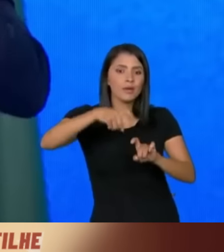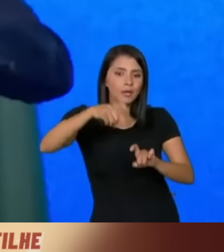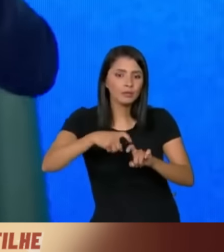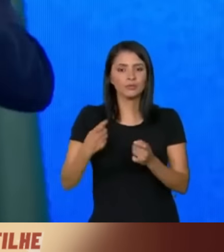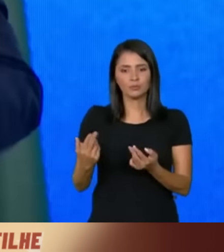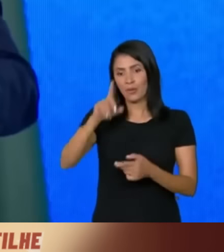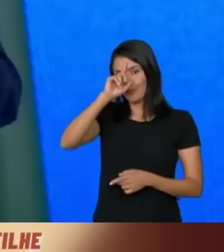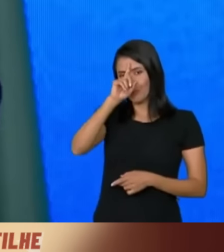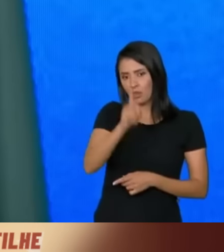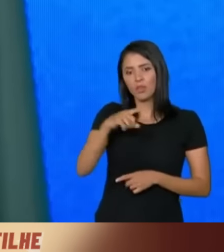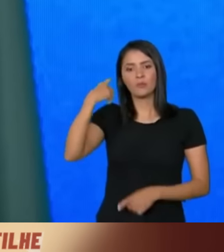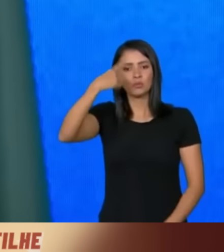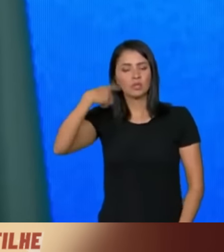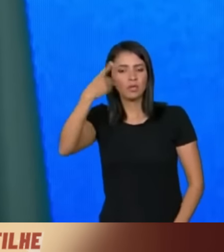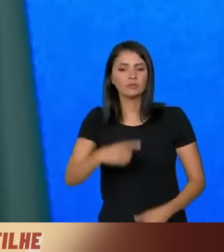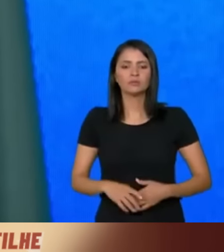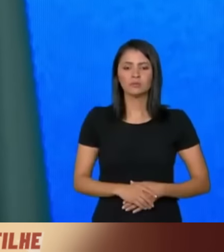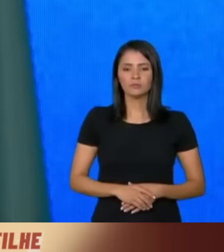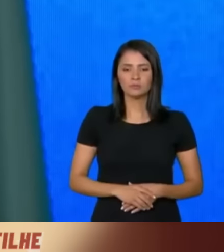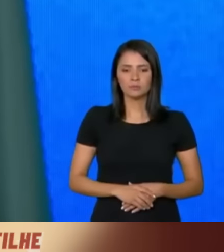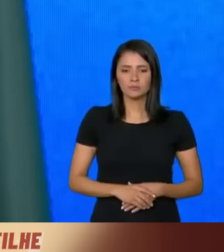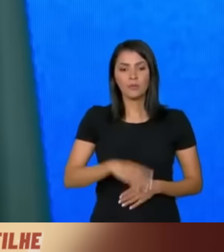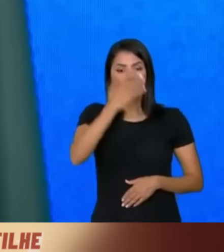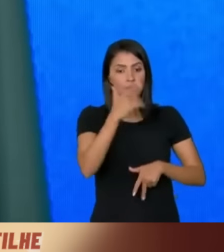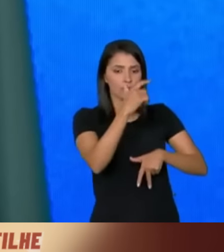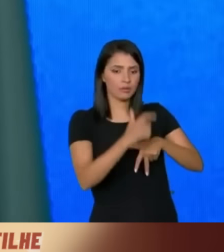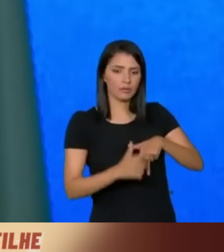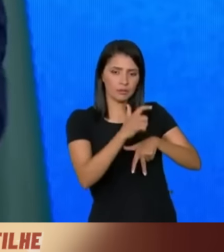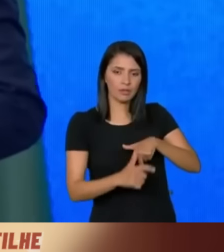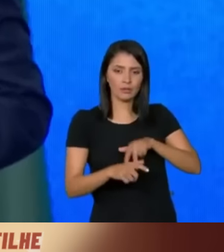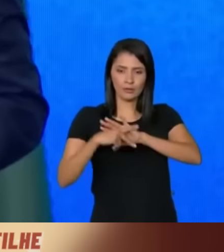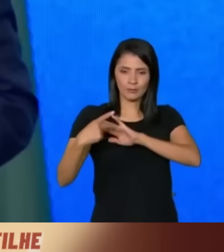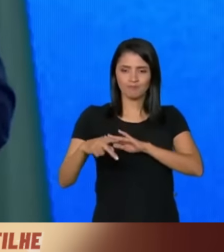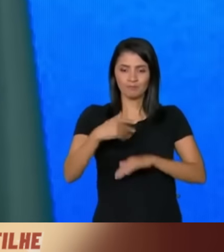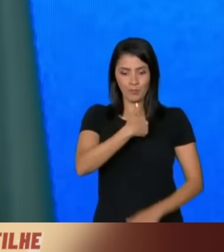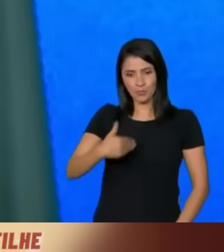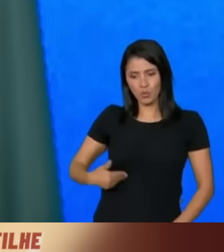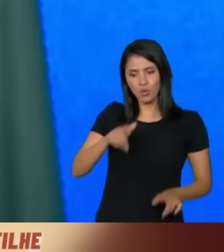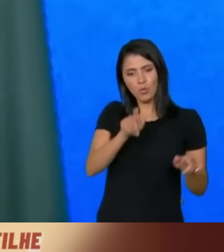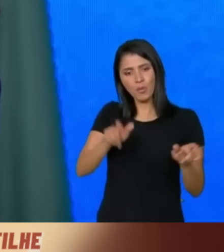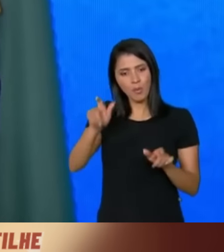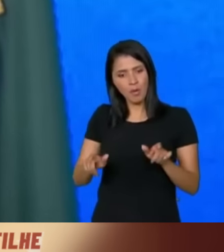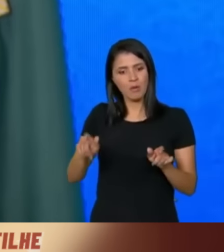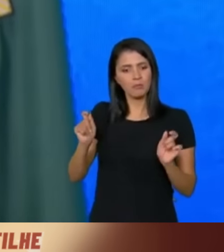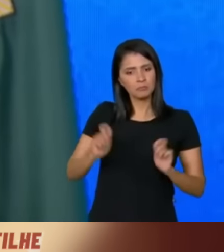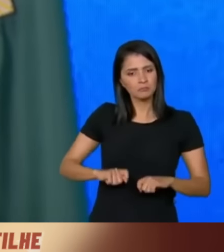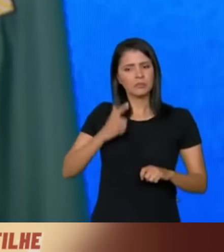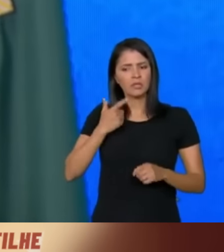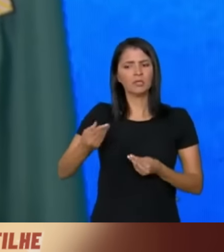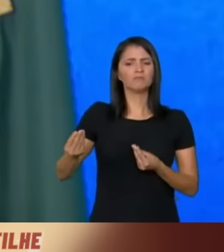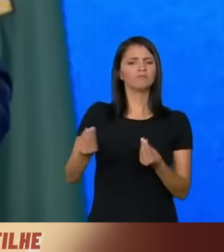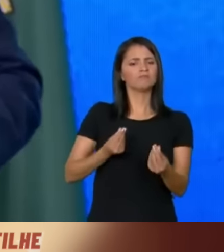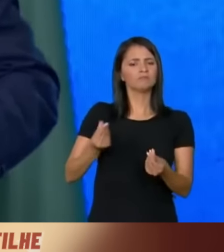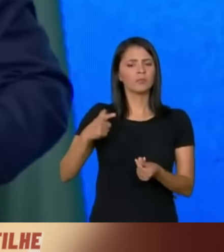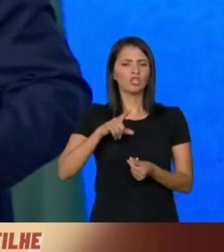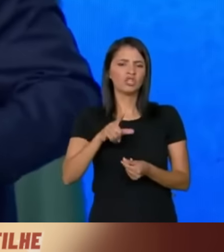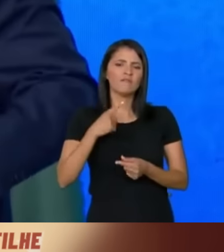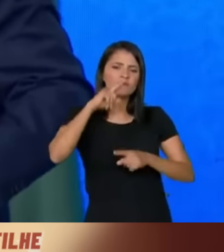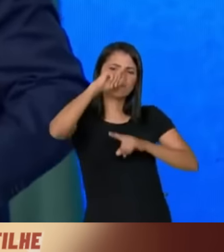com mandato de deputado, com personalidades públicas, tendo a desfaçatez de